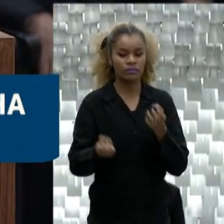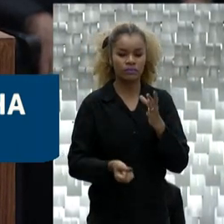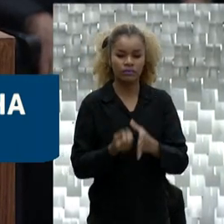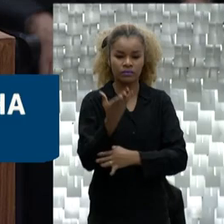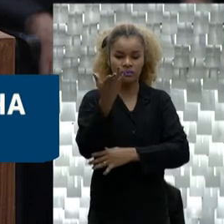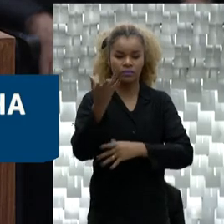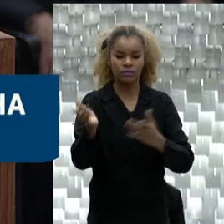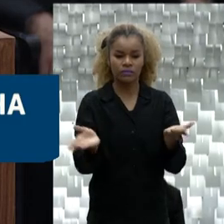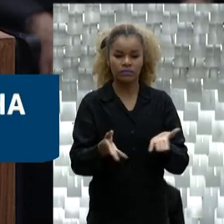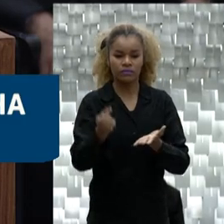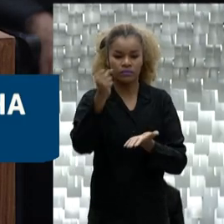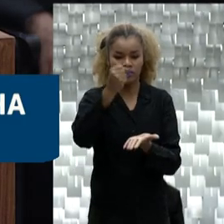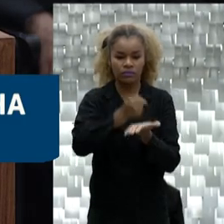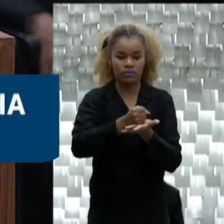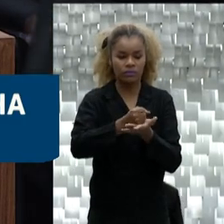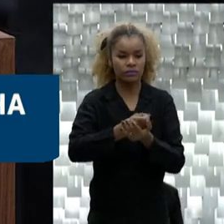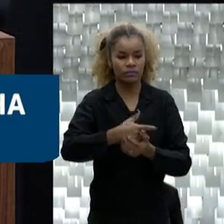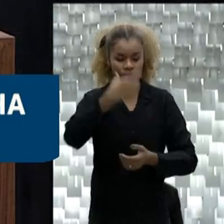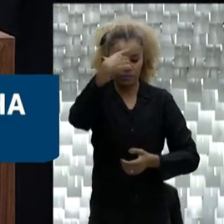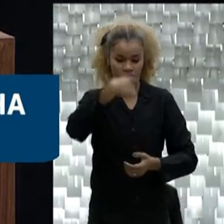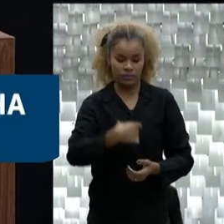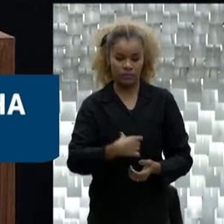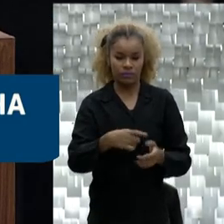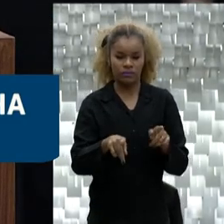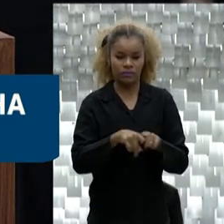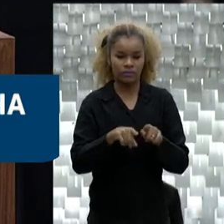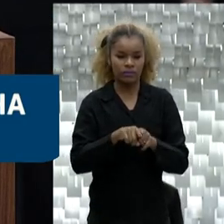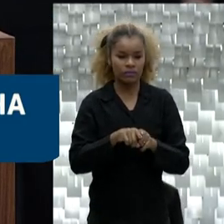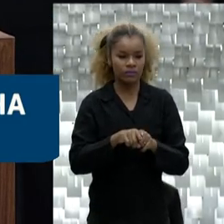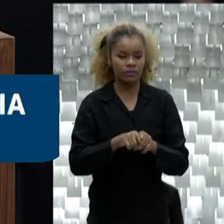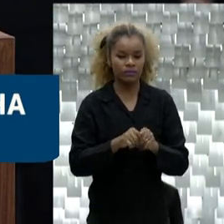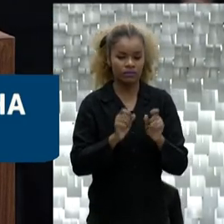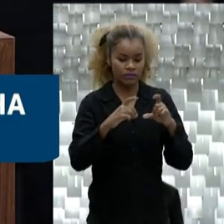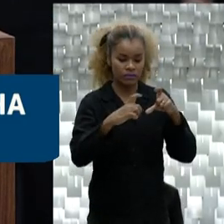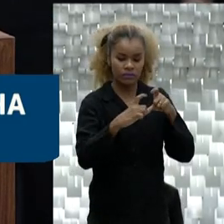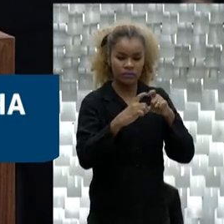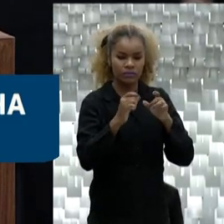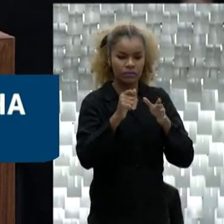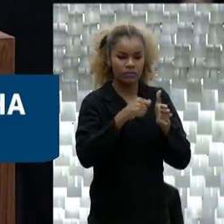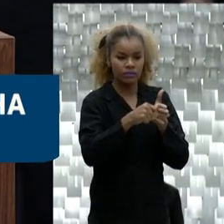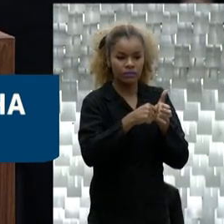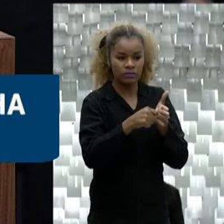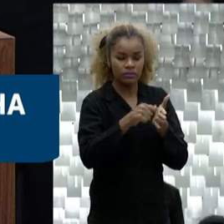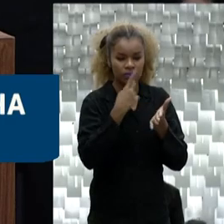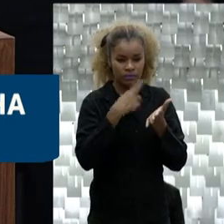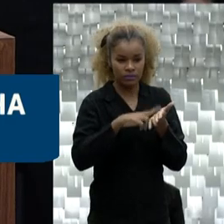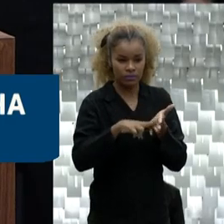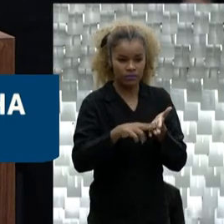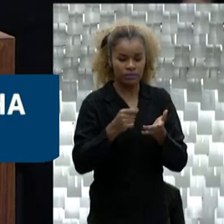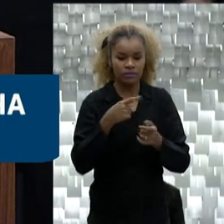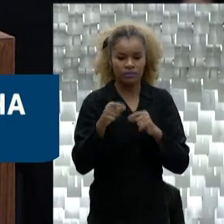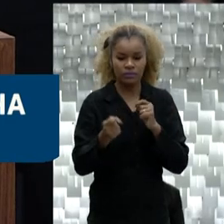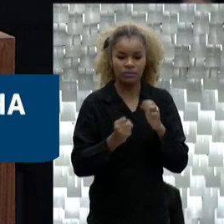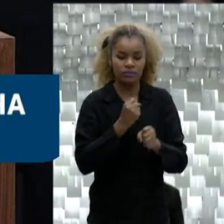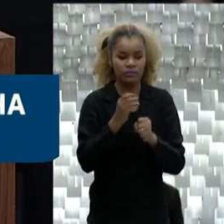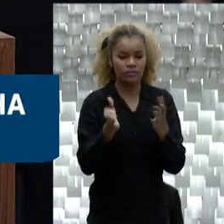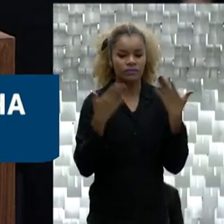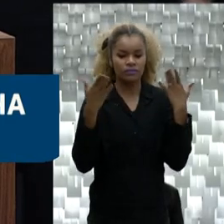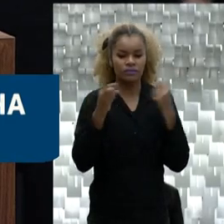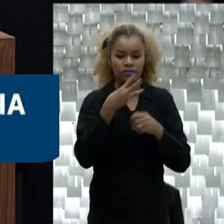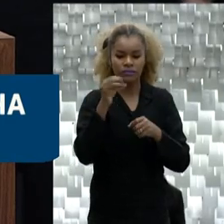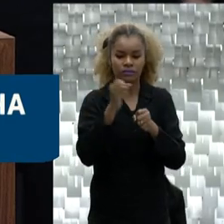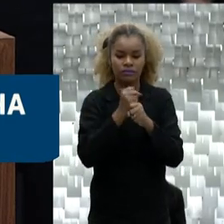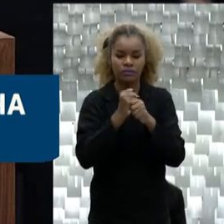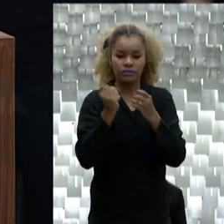lançamento do selo personalizado e carimbo comemorativo dos 30 anos de instalação do